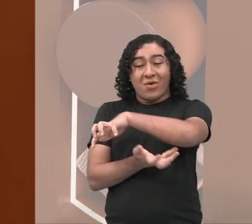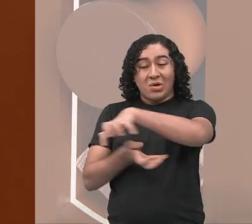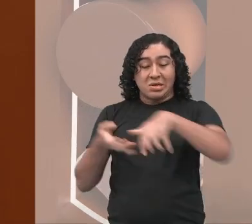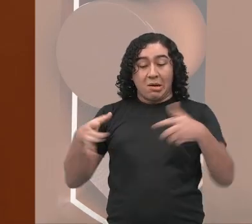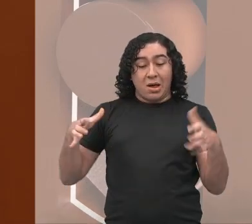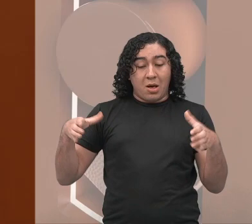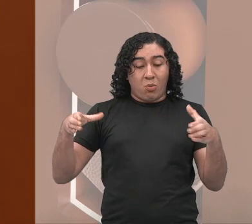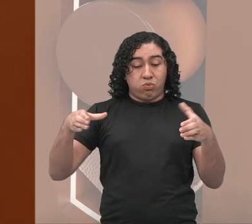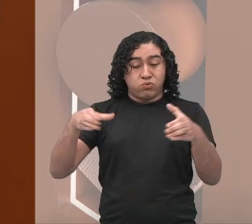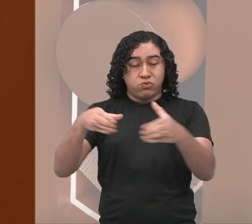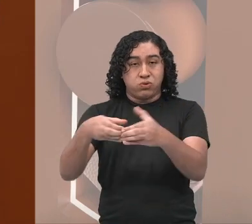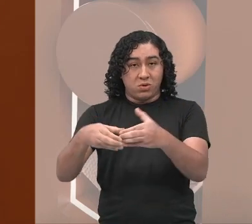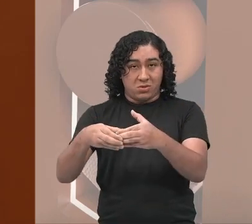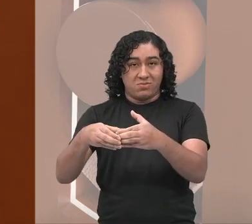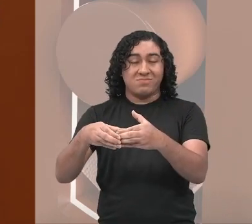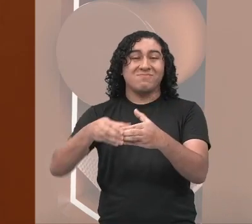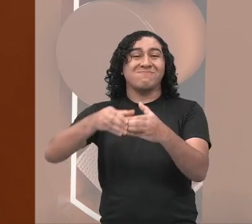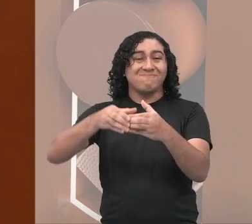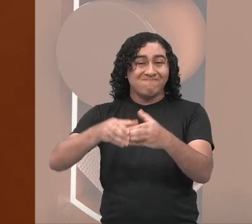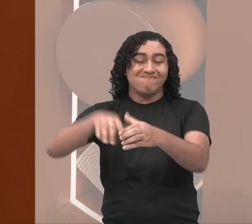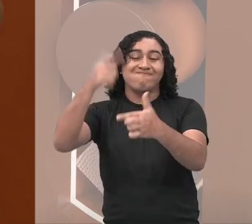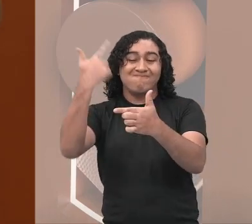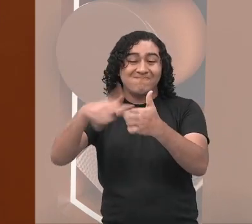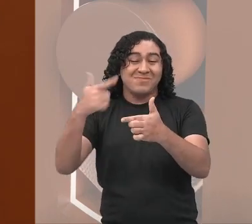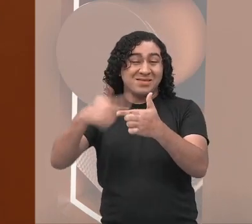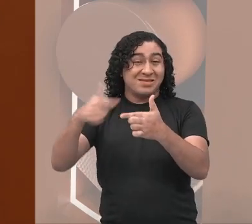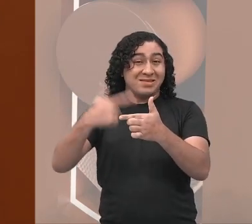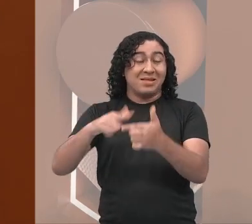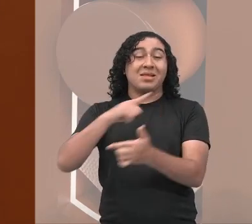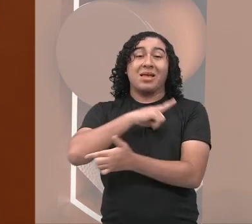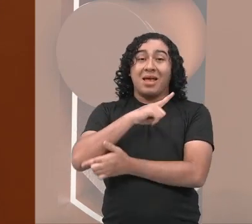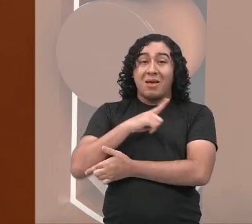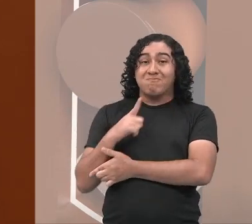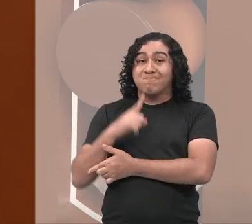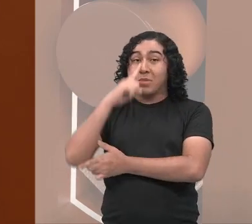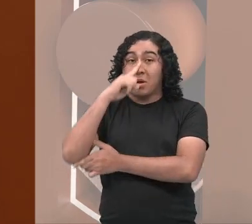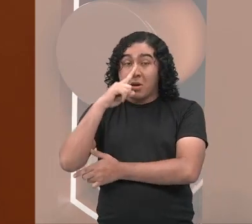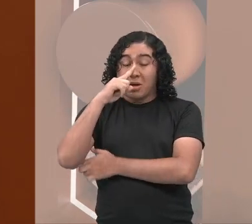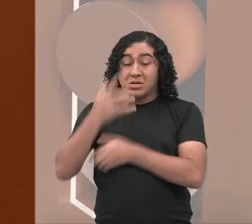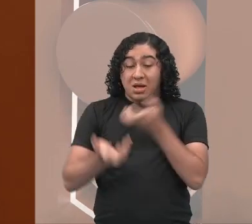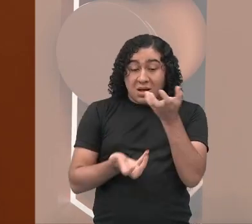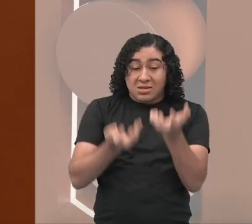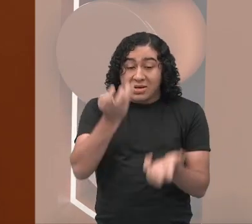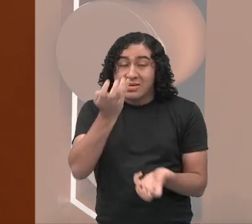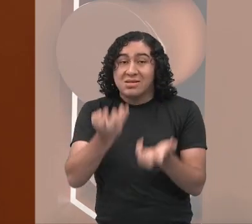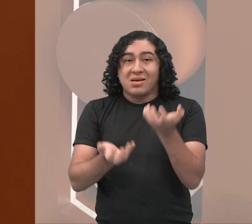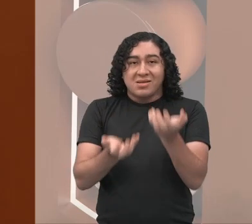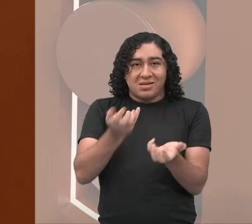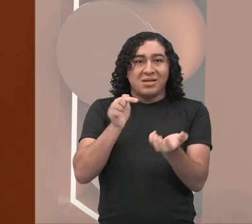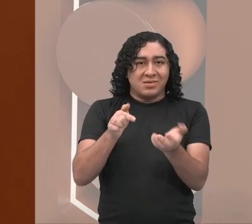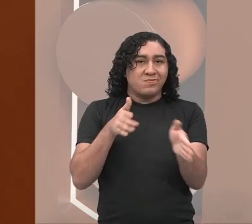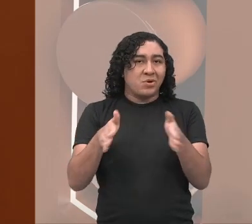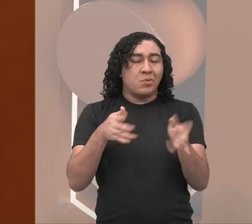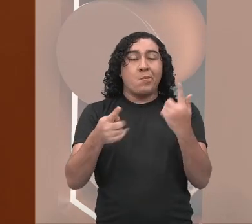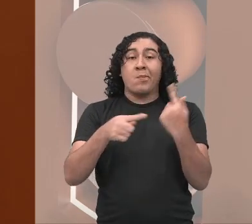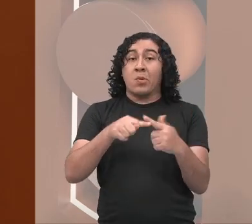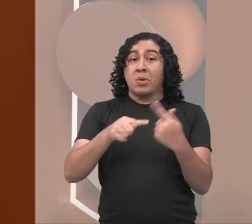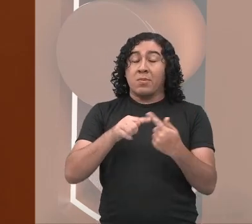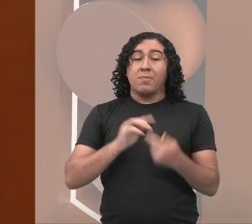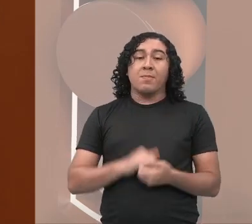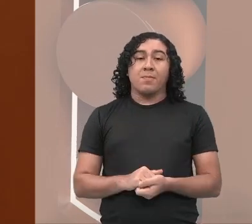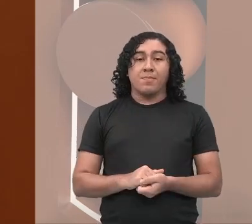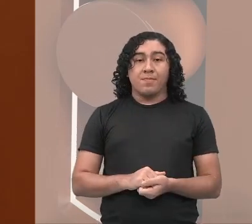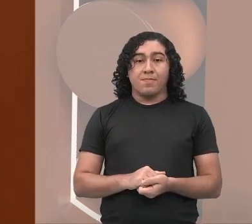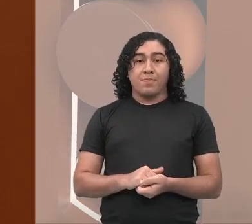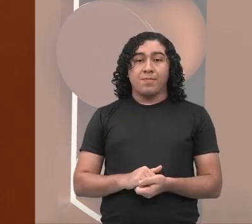sufocadas. Gente, era um clima tenso, um clima de grande instabilidade ali no período regencial, visto que isso meio